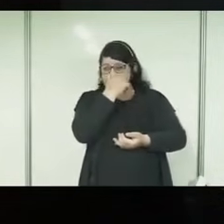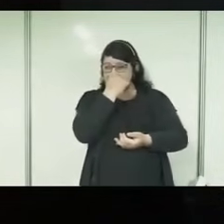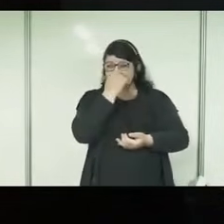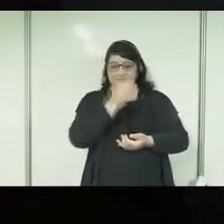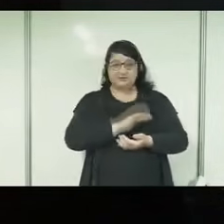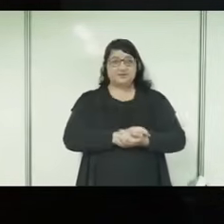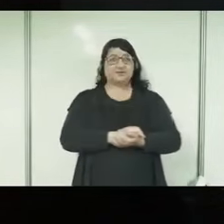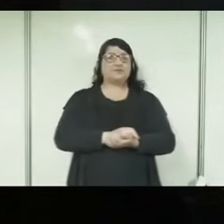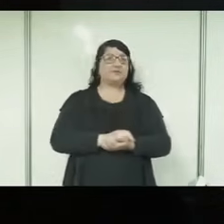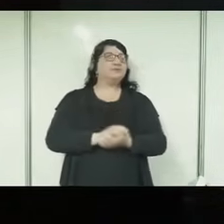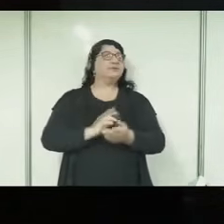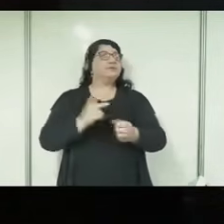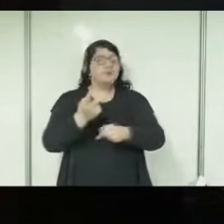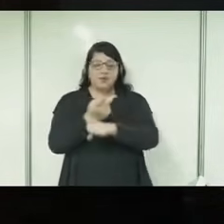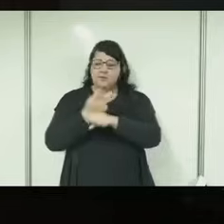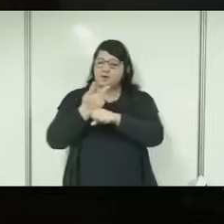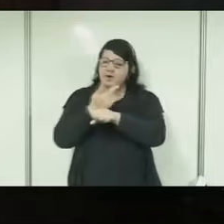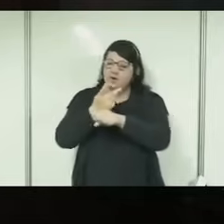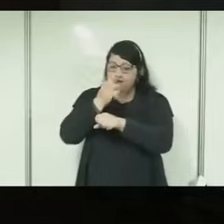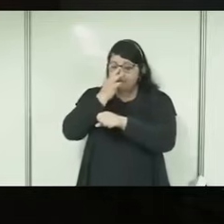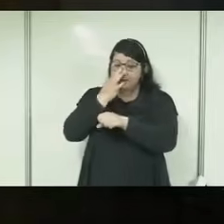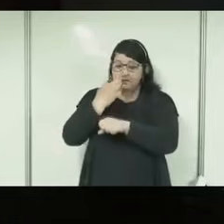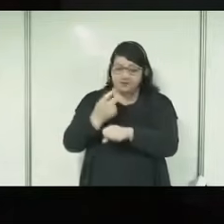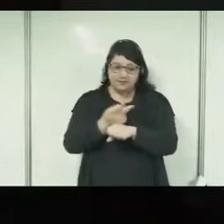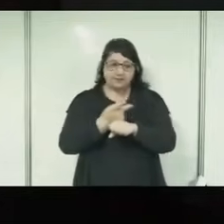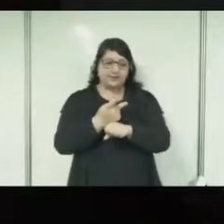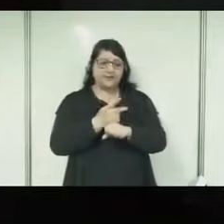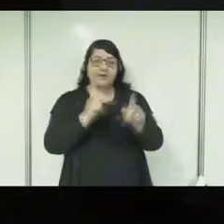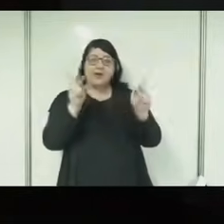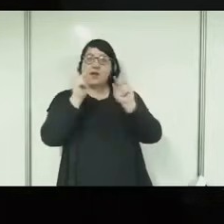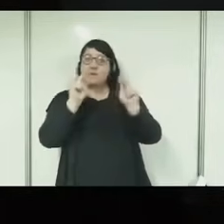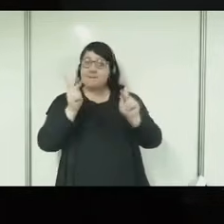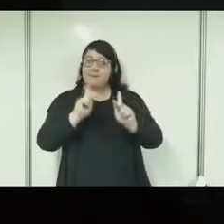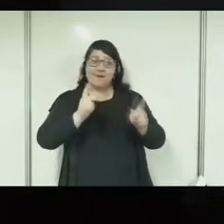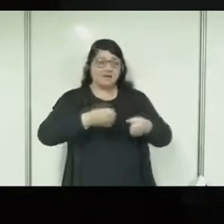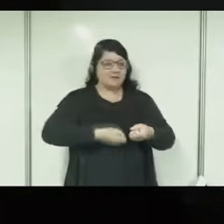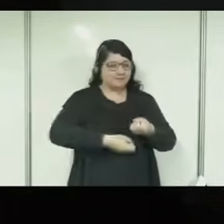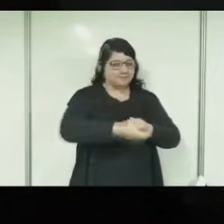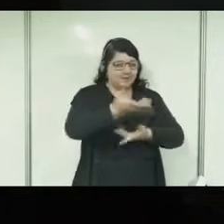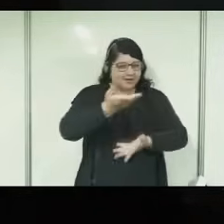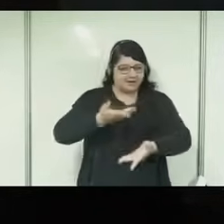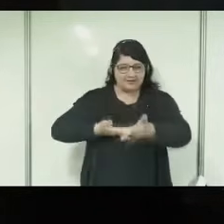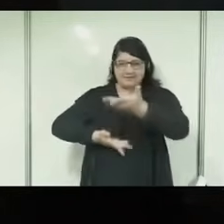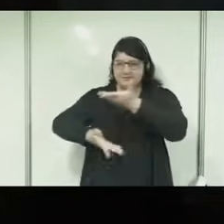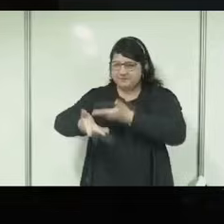Eu procurei semear a paz onde fui andando, falei de Deus.